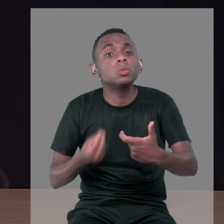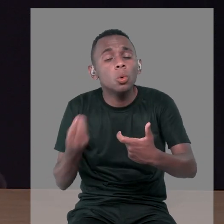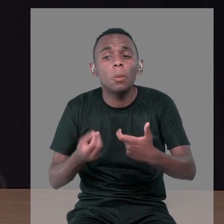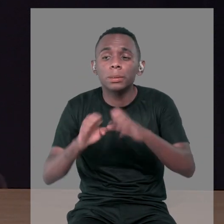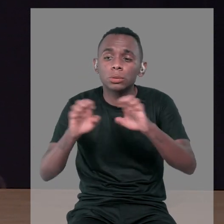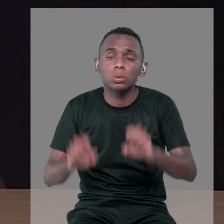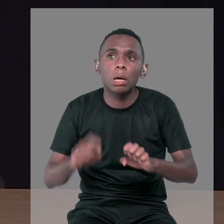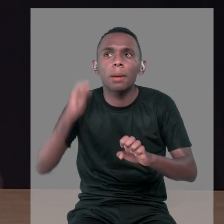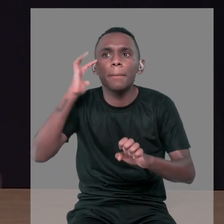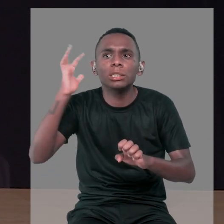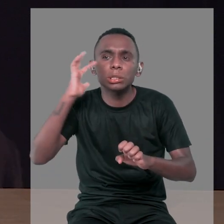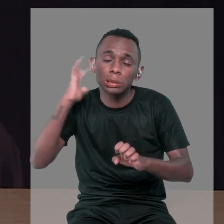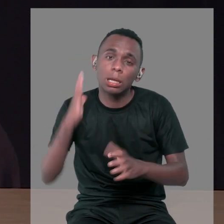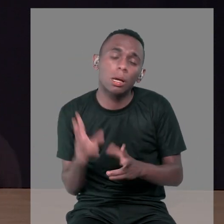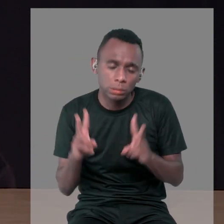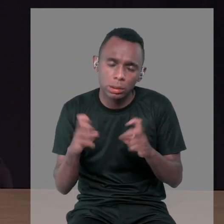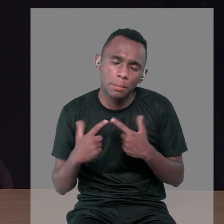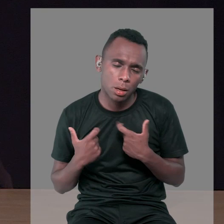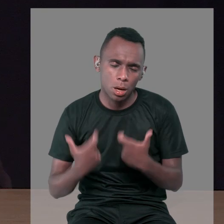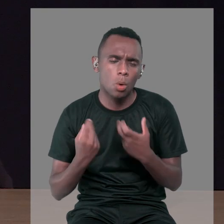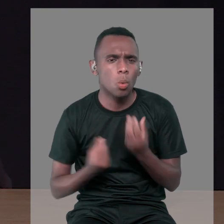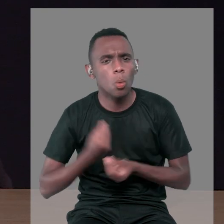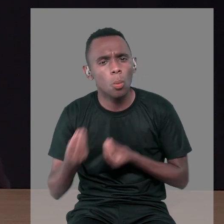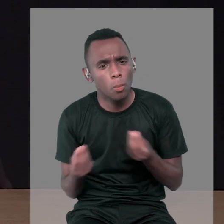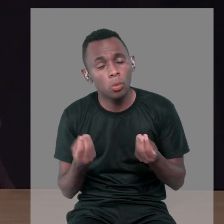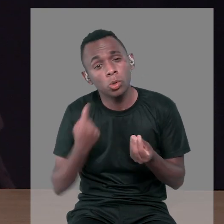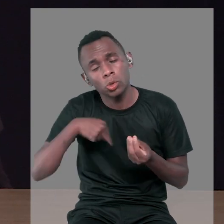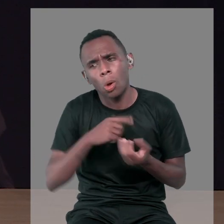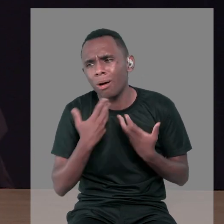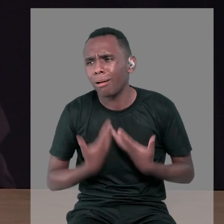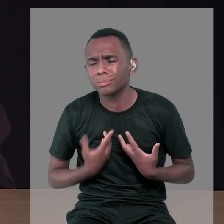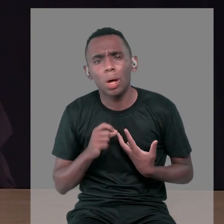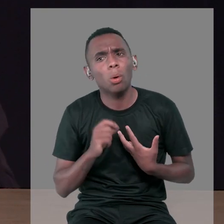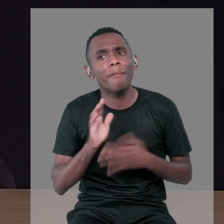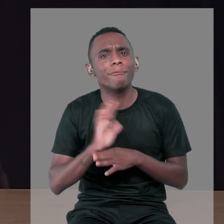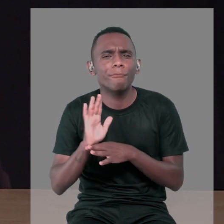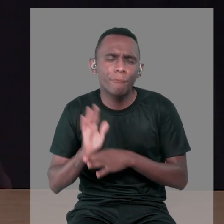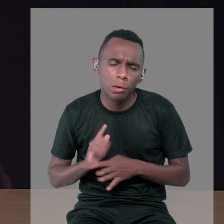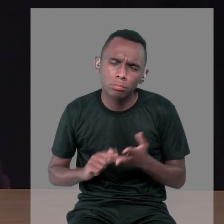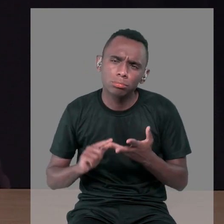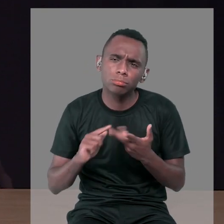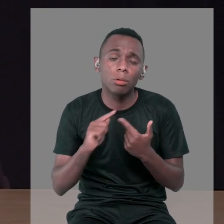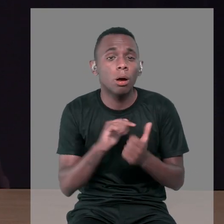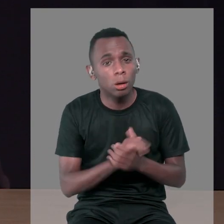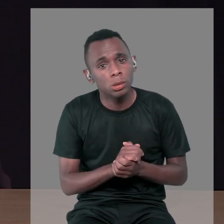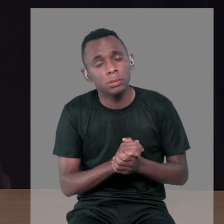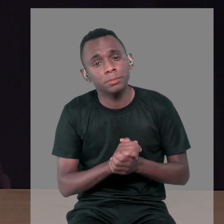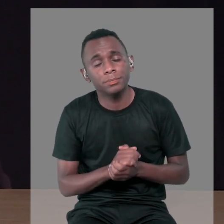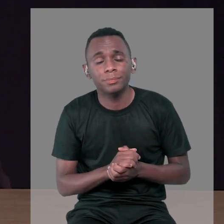ideia da guerra? Nós estamos cansados desses filmes, cansados eu não diria, né? Porque eu gosto, né? Mas enfim, de